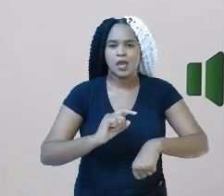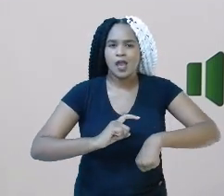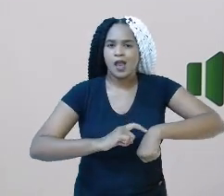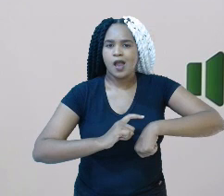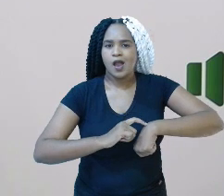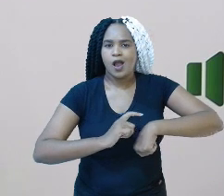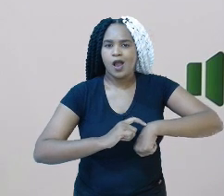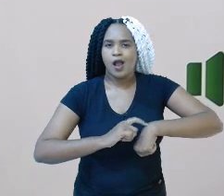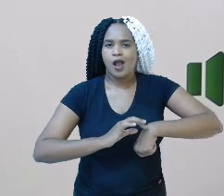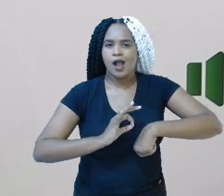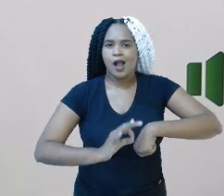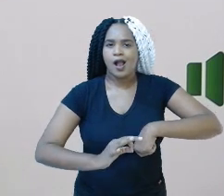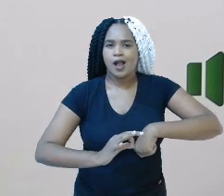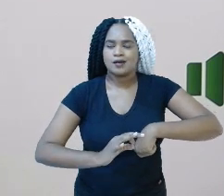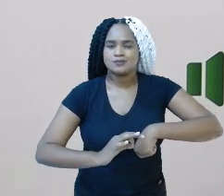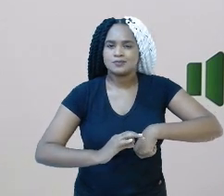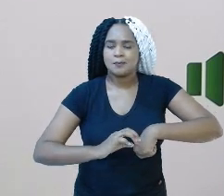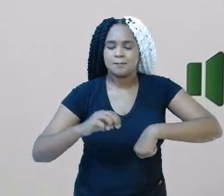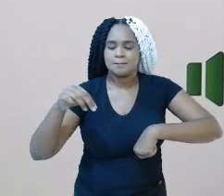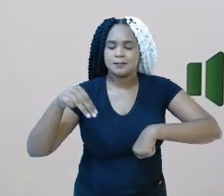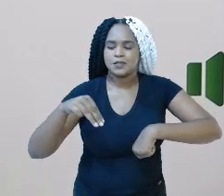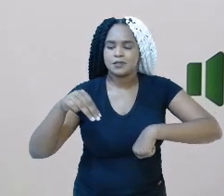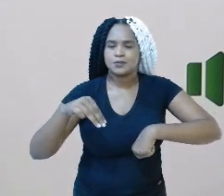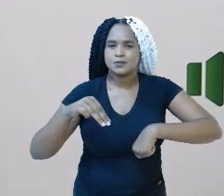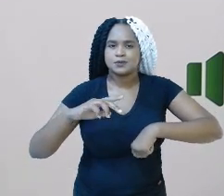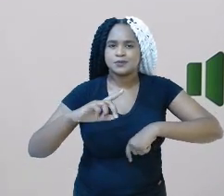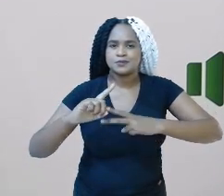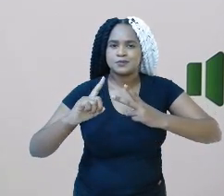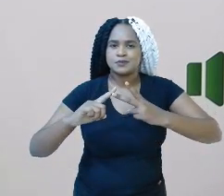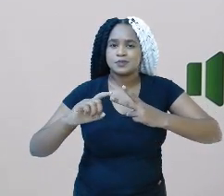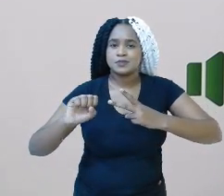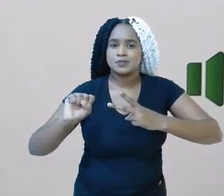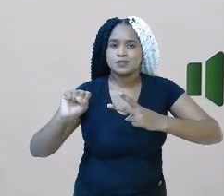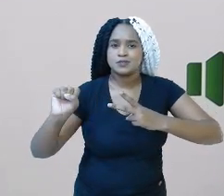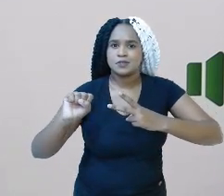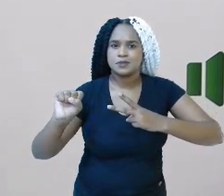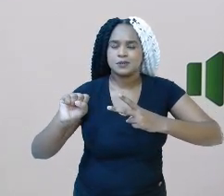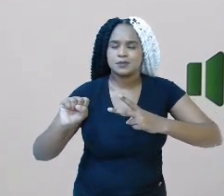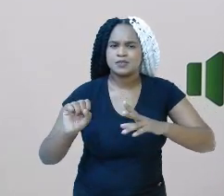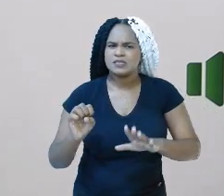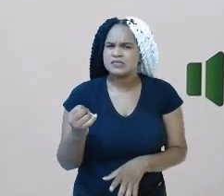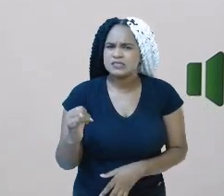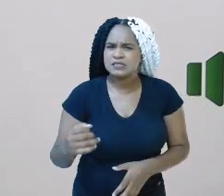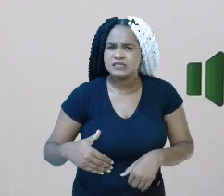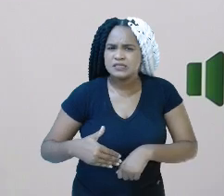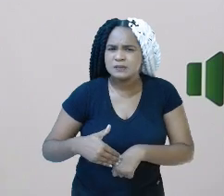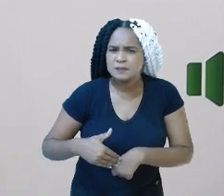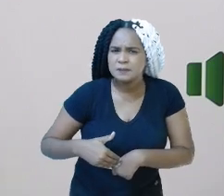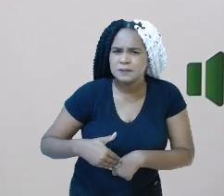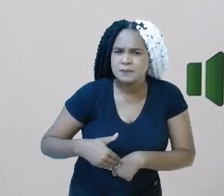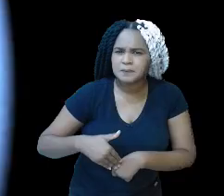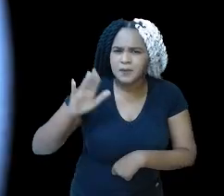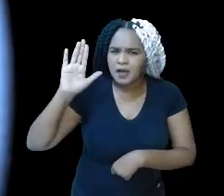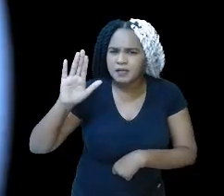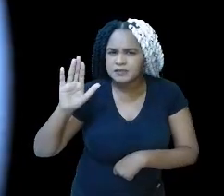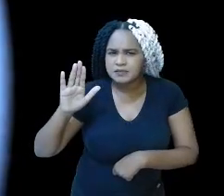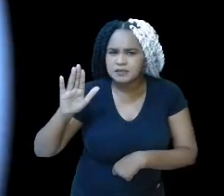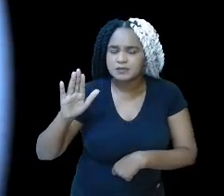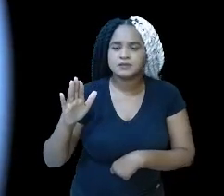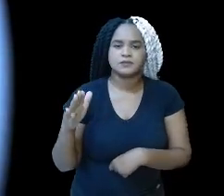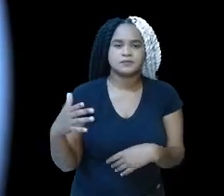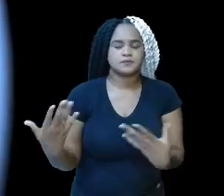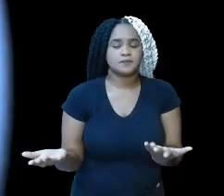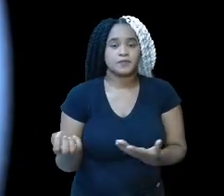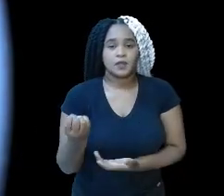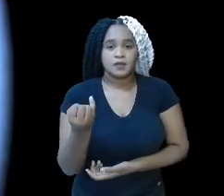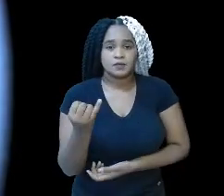determinar as horas, os minutos e os segundos. Professor, e se eu quiser mais do que isso? No caso, se a gente quiser